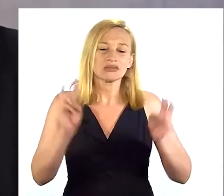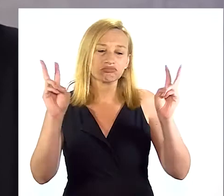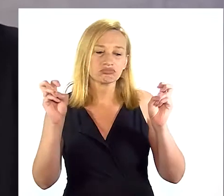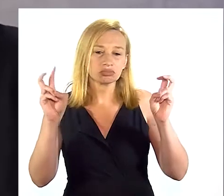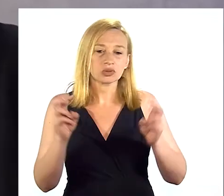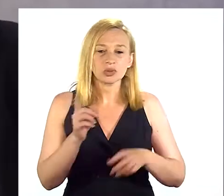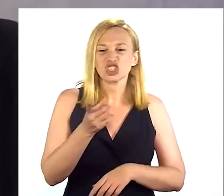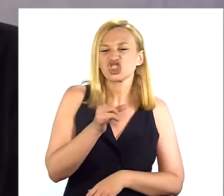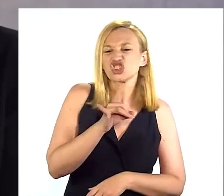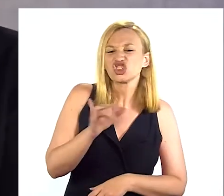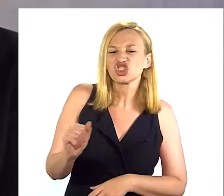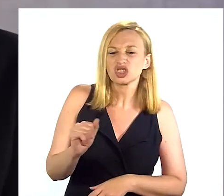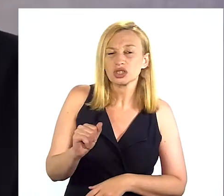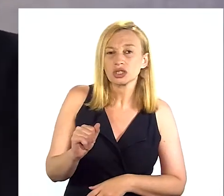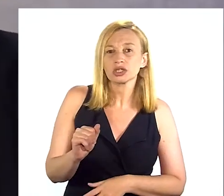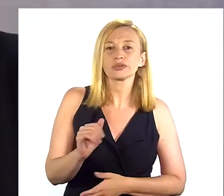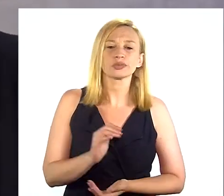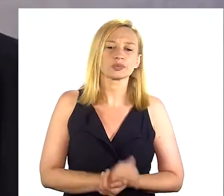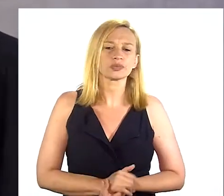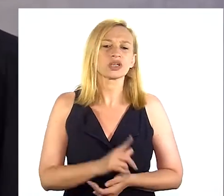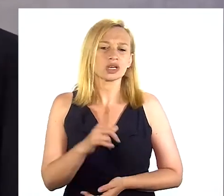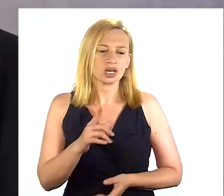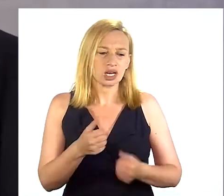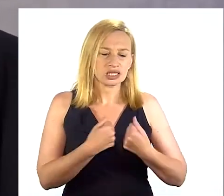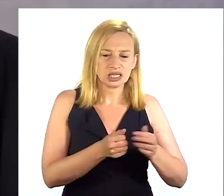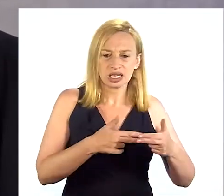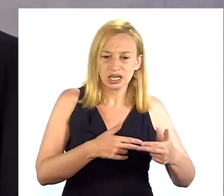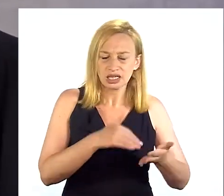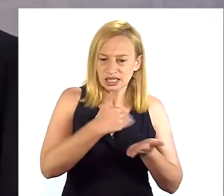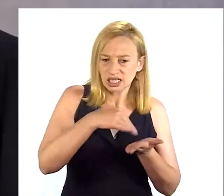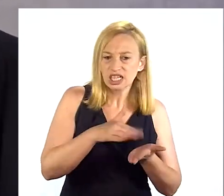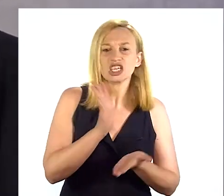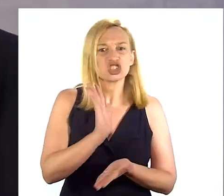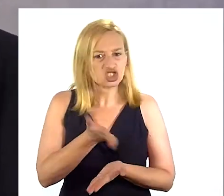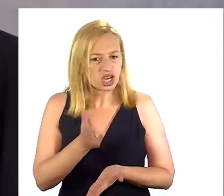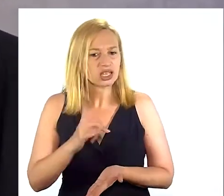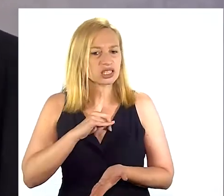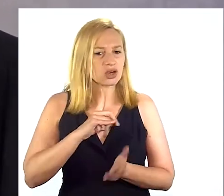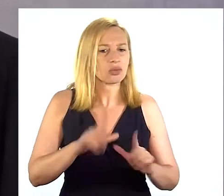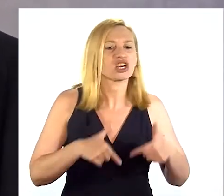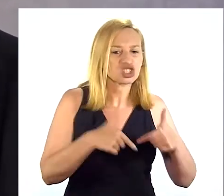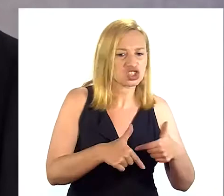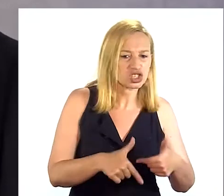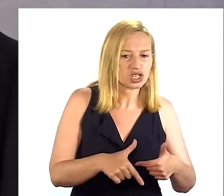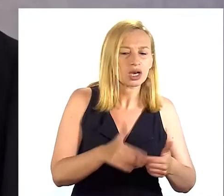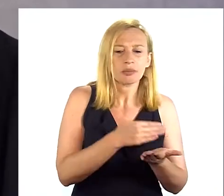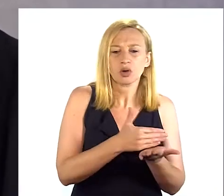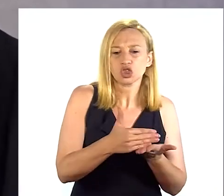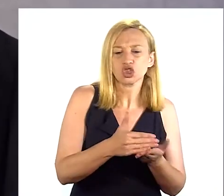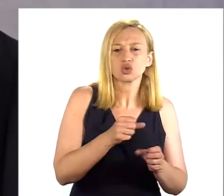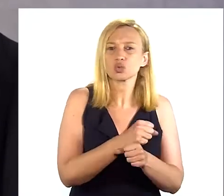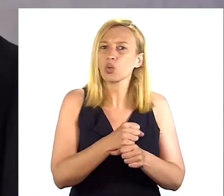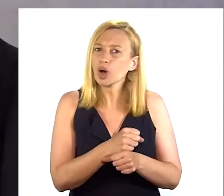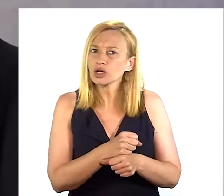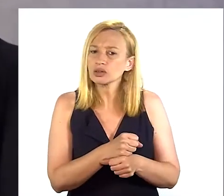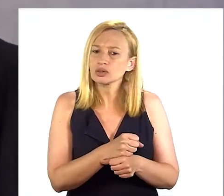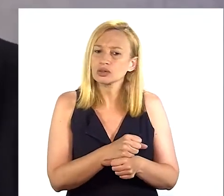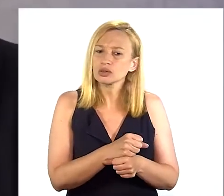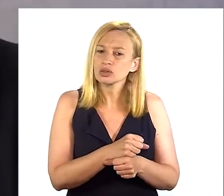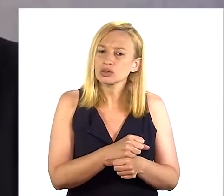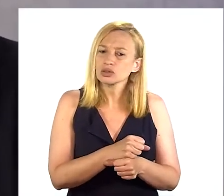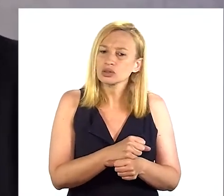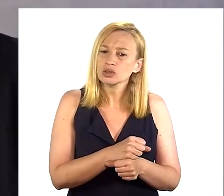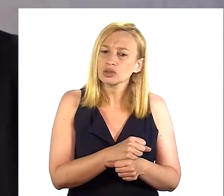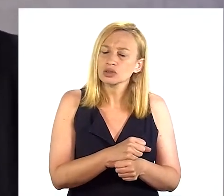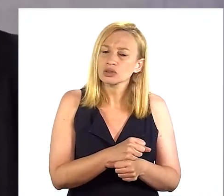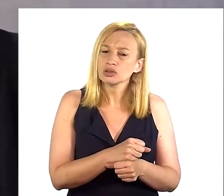econômica. Em termos de datas, assim, a Secretaria já tem alguma ação prevista para início